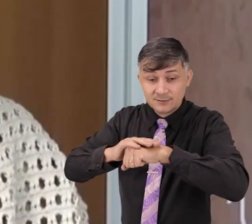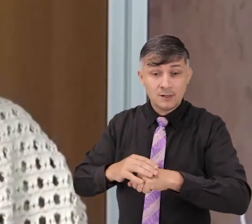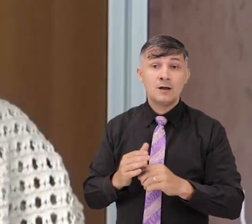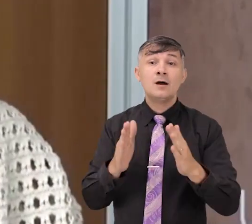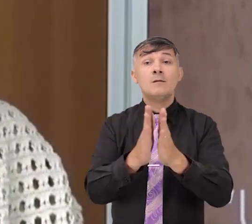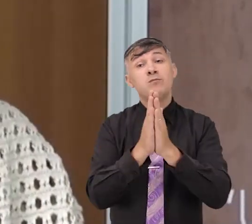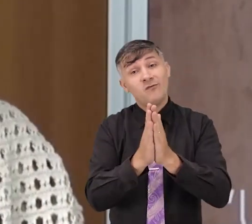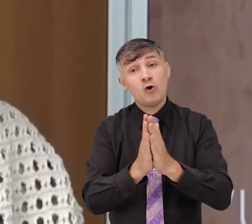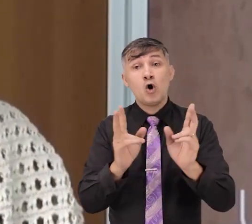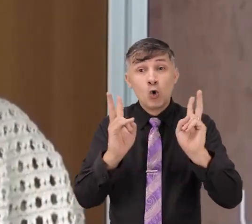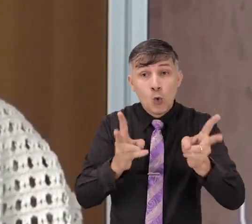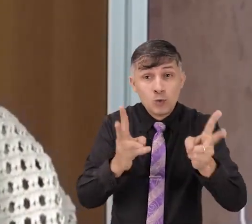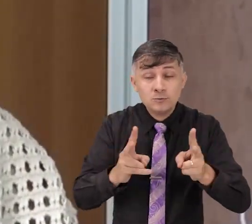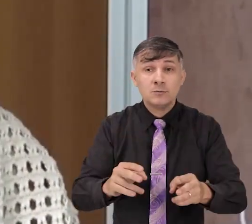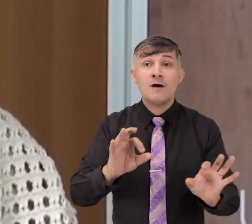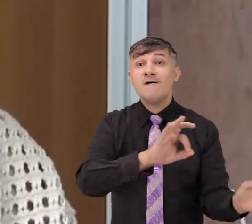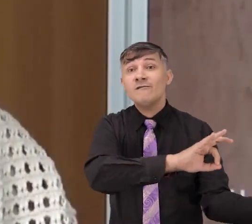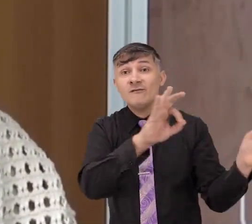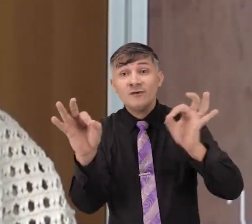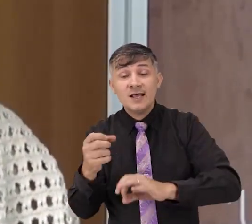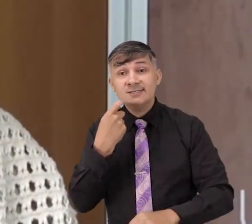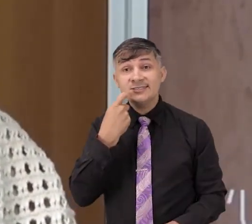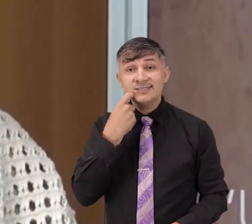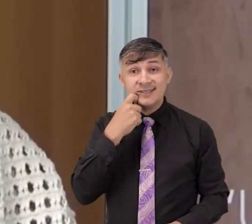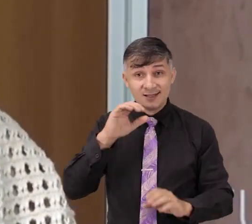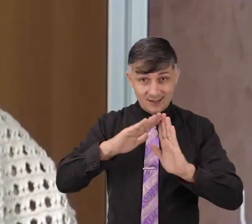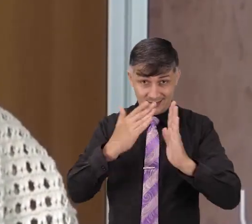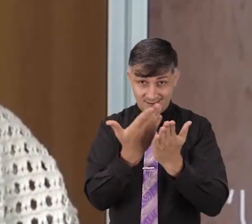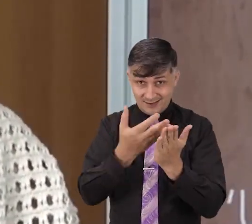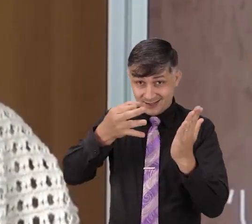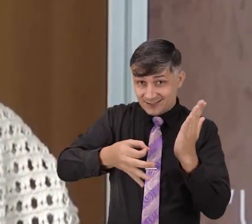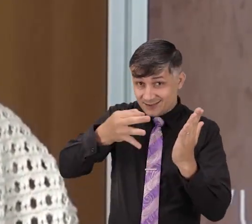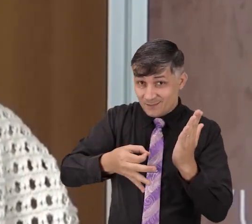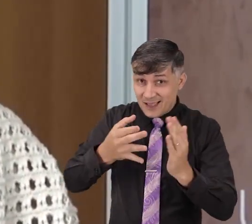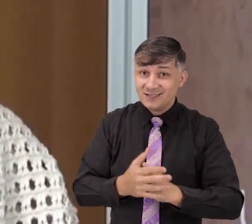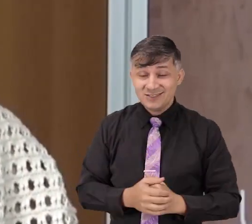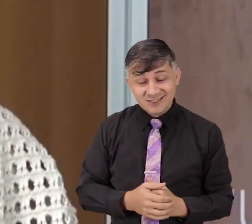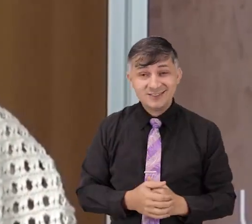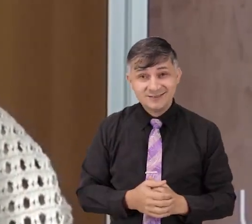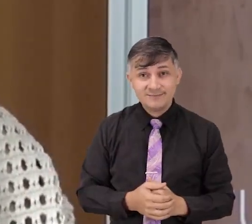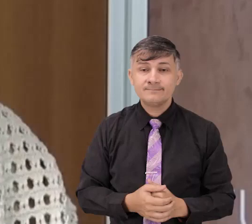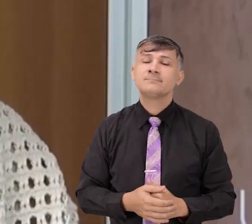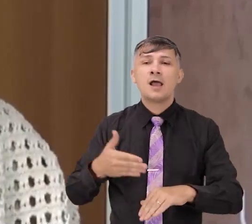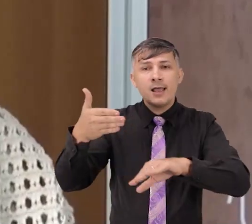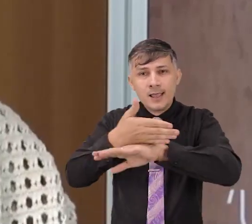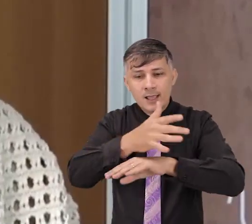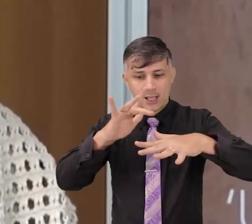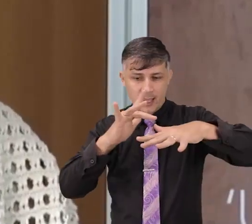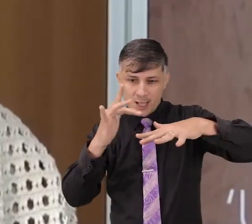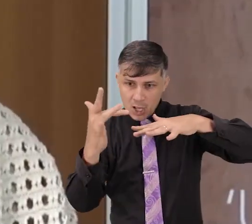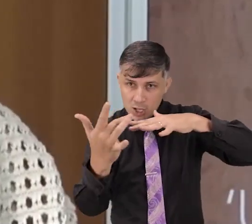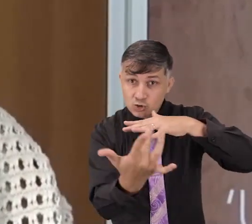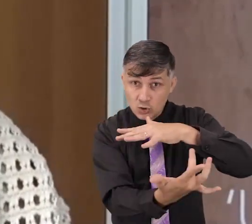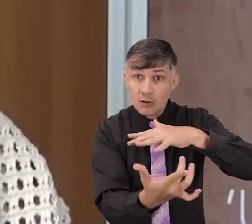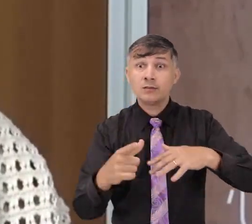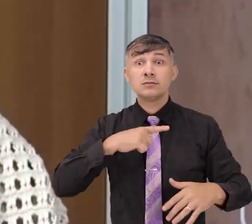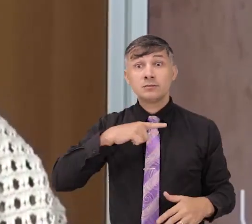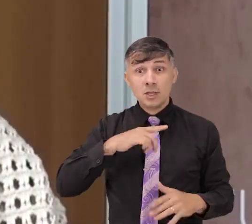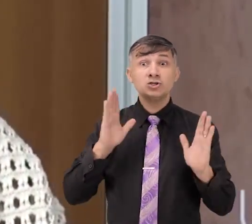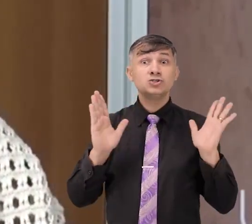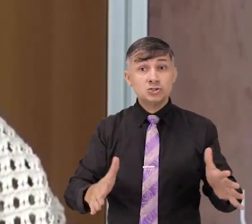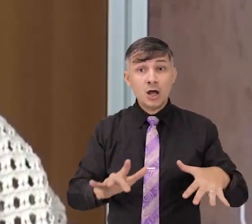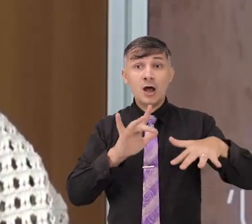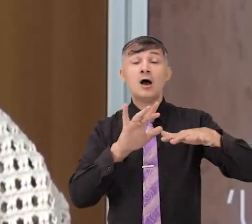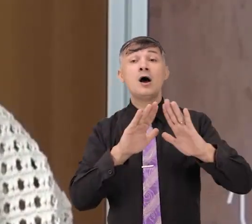favor, continuem conosco, assistam o Sextas na Emerge. Entrem nas nossas redes sociais. A Emerge